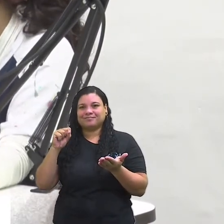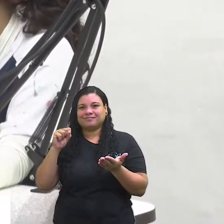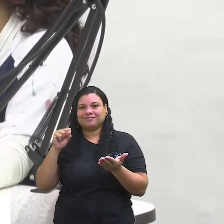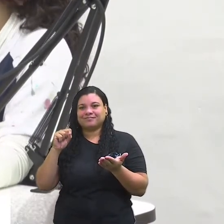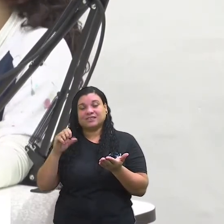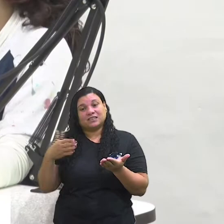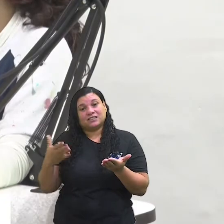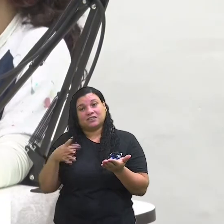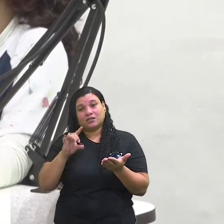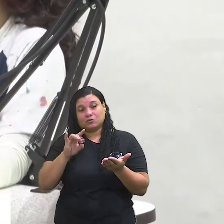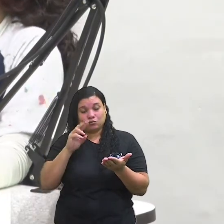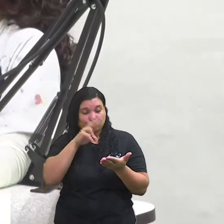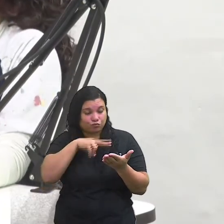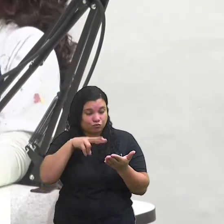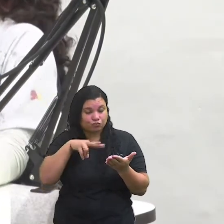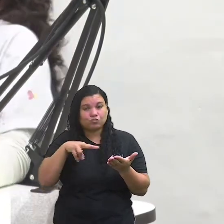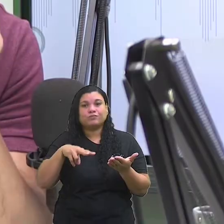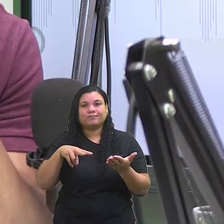não.